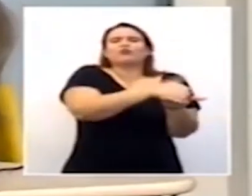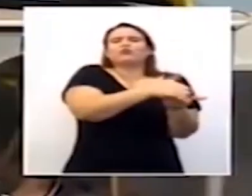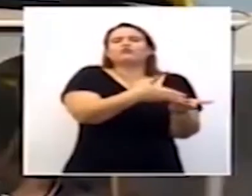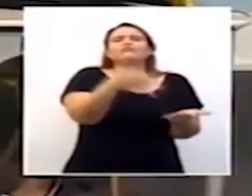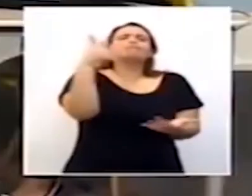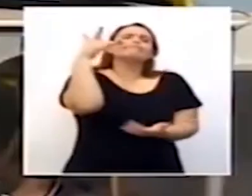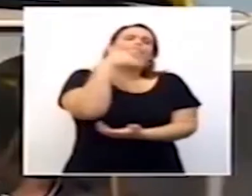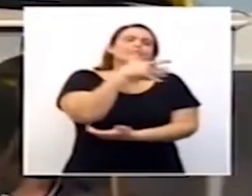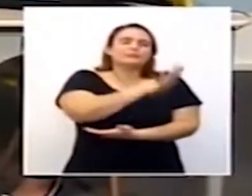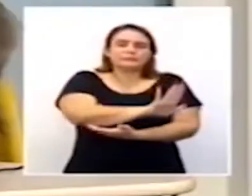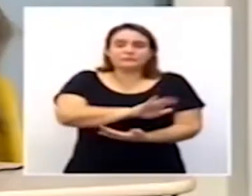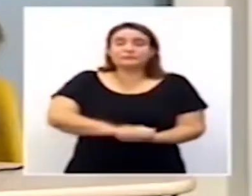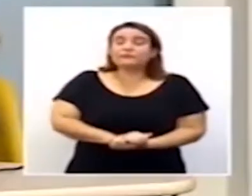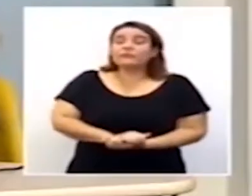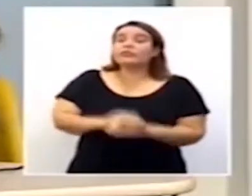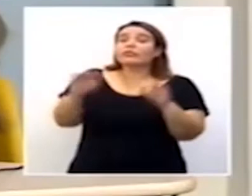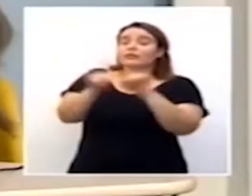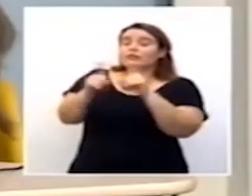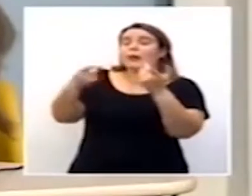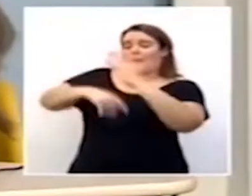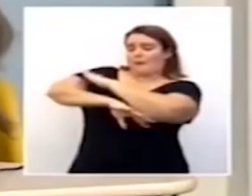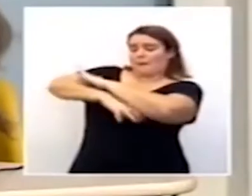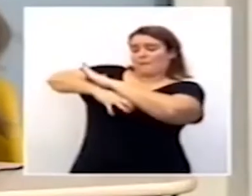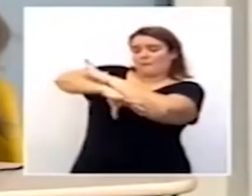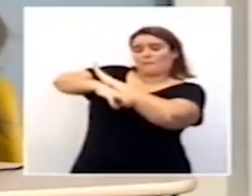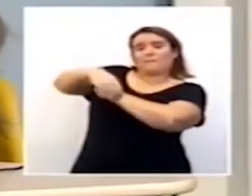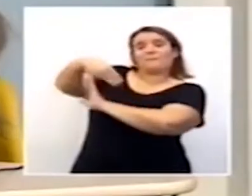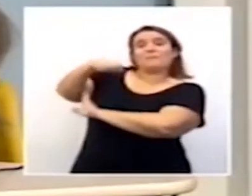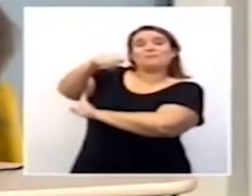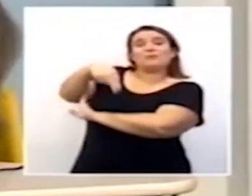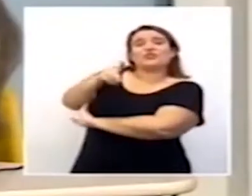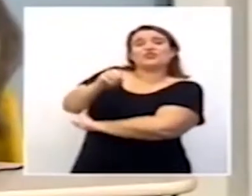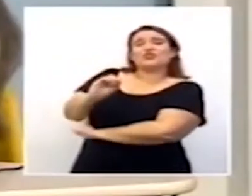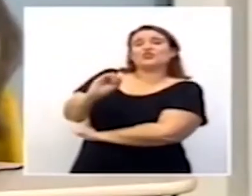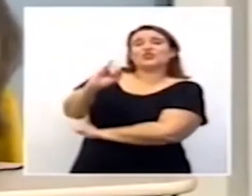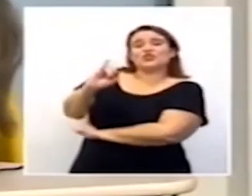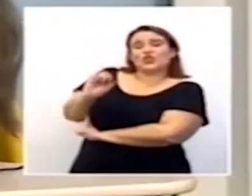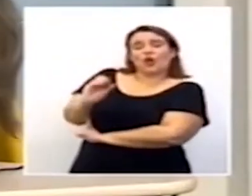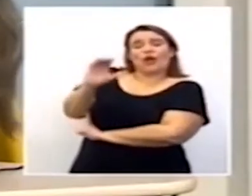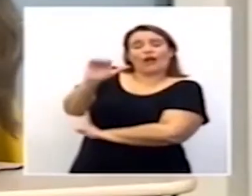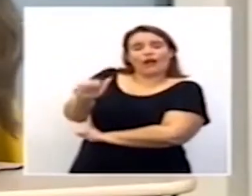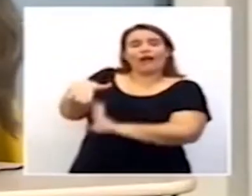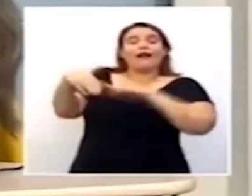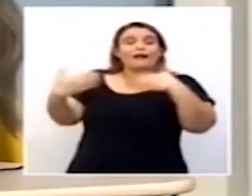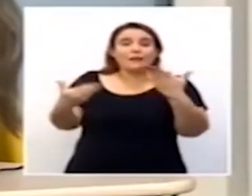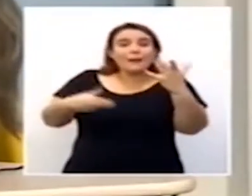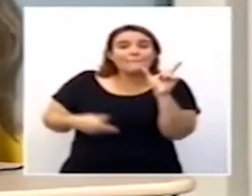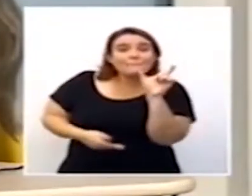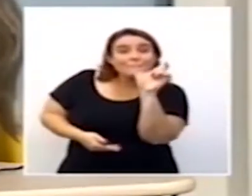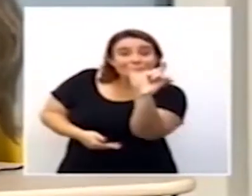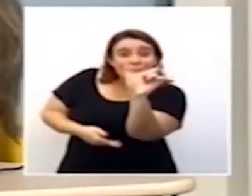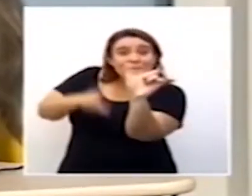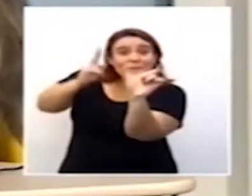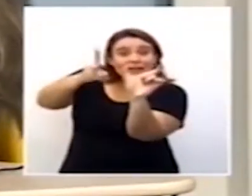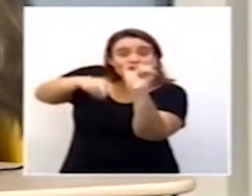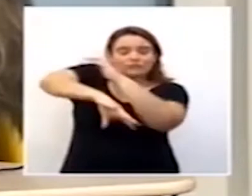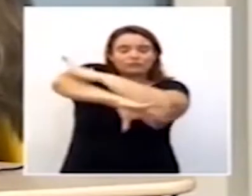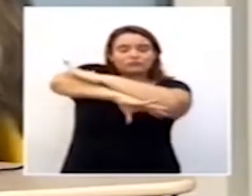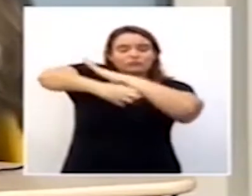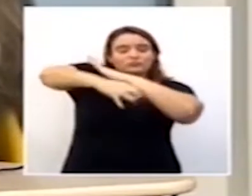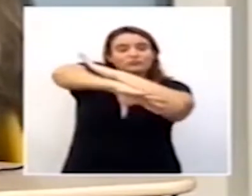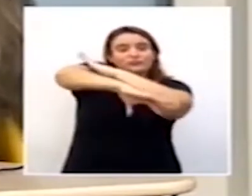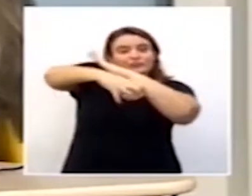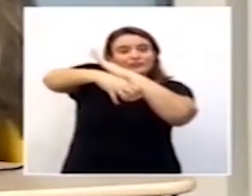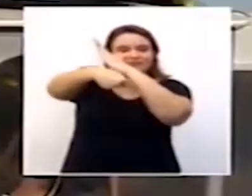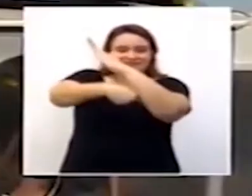uma delícia interessante que a mandioca eu vou comer bolinho de mandioca Então olha só para em suma é uma